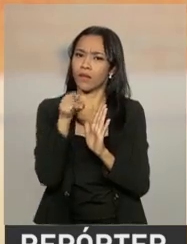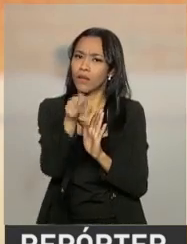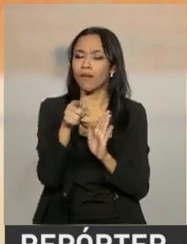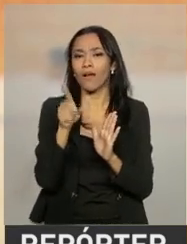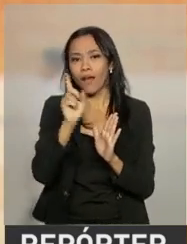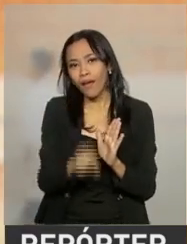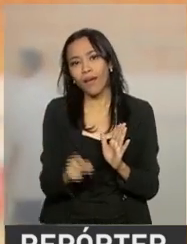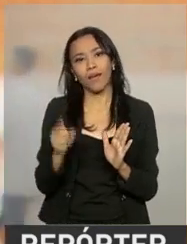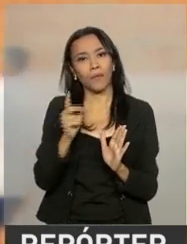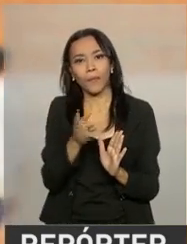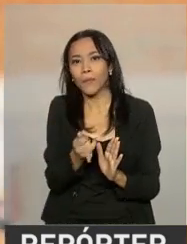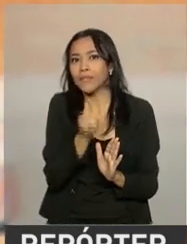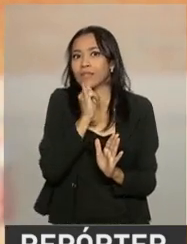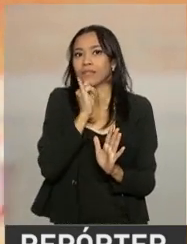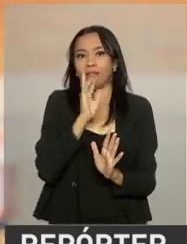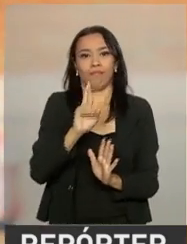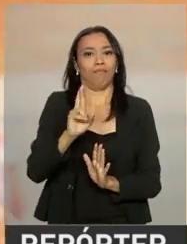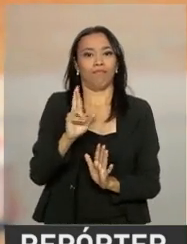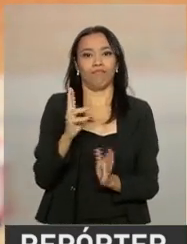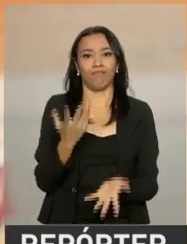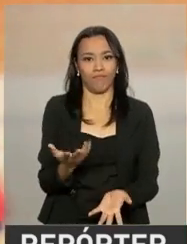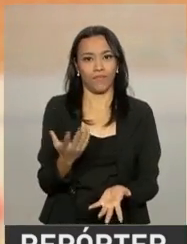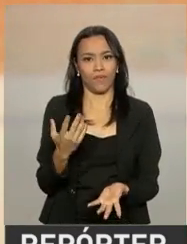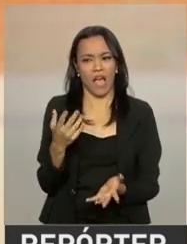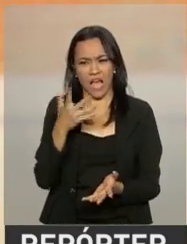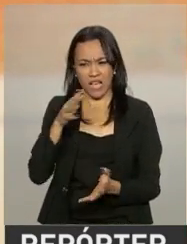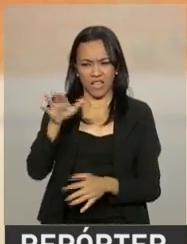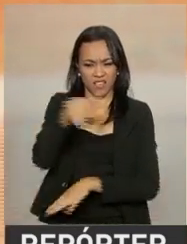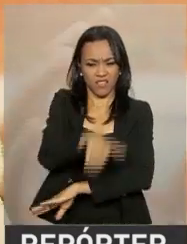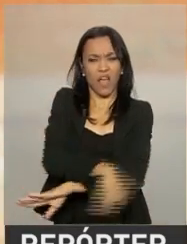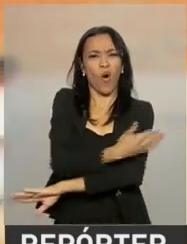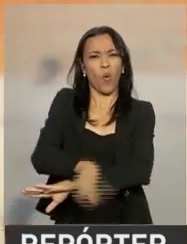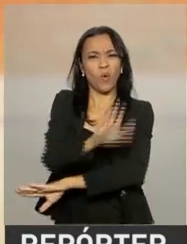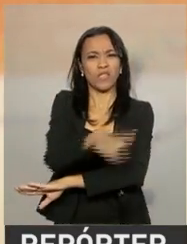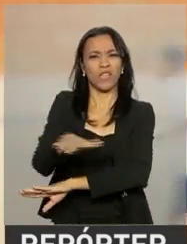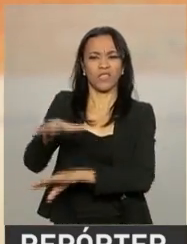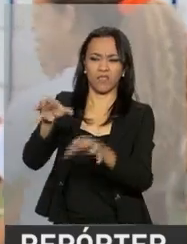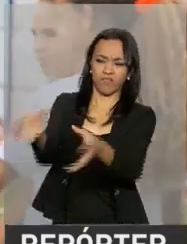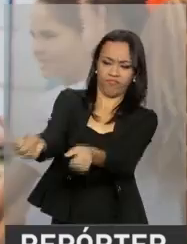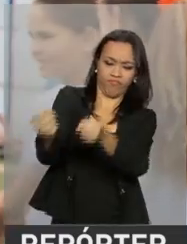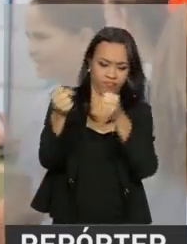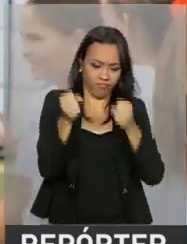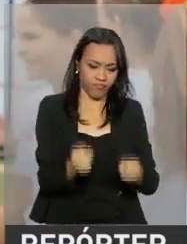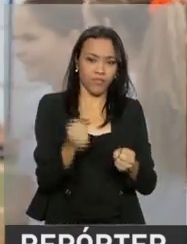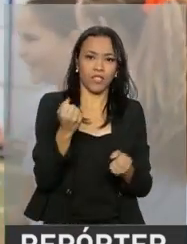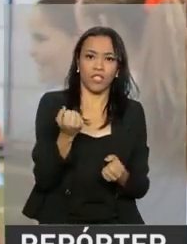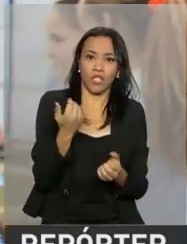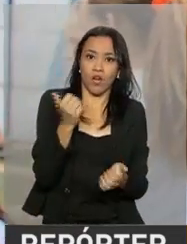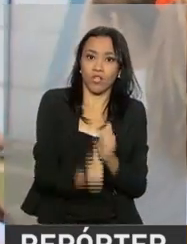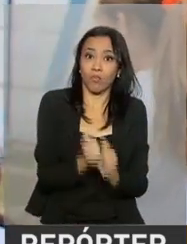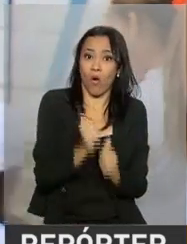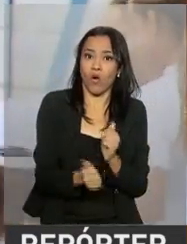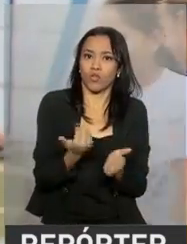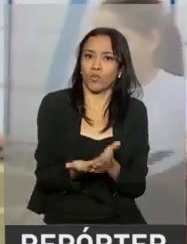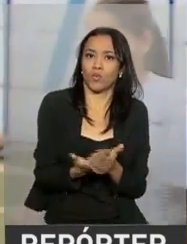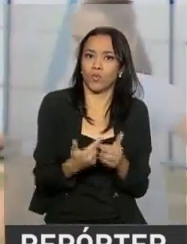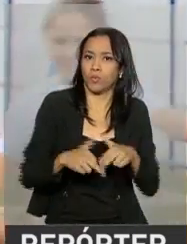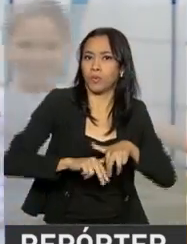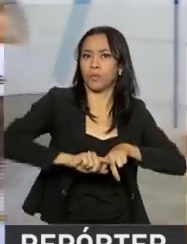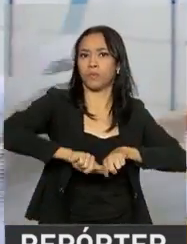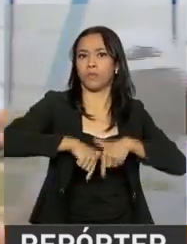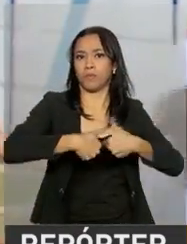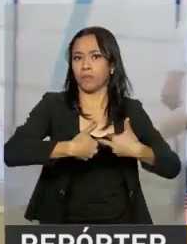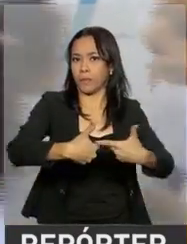que é um exemplo para isso. É para tirar a criança da rua e colocar no esporte. Nós estamos com 145 atletas de